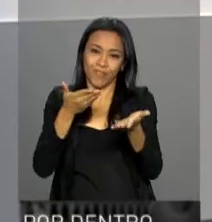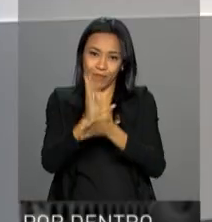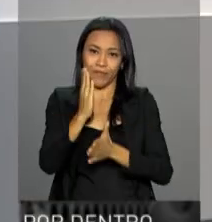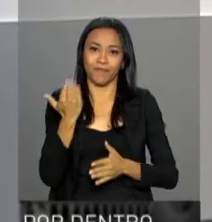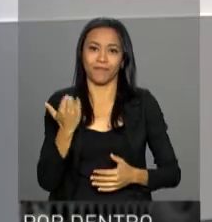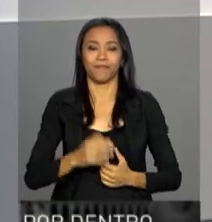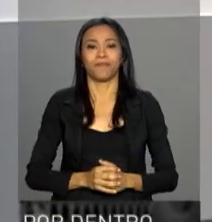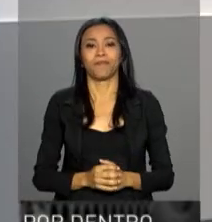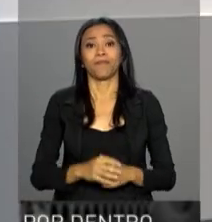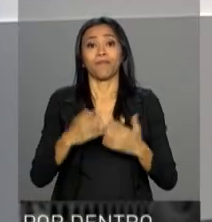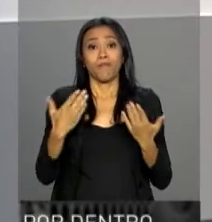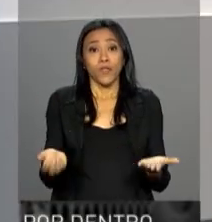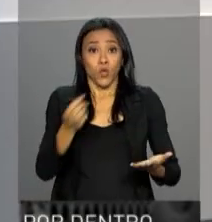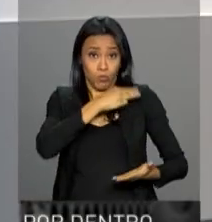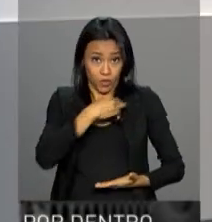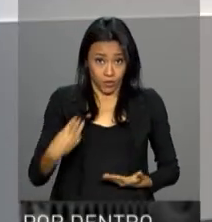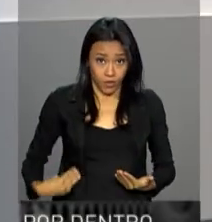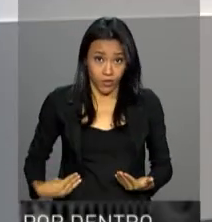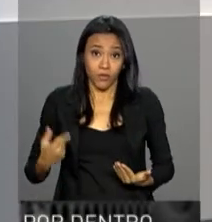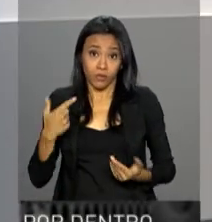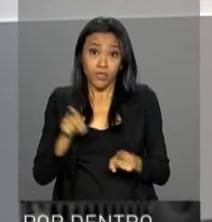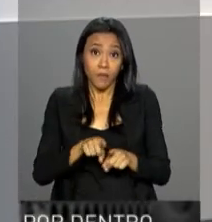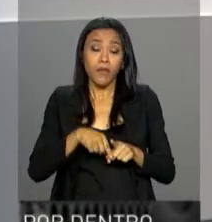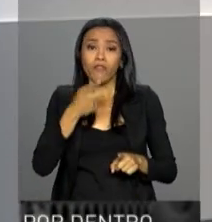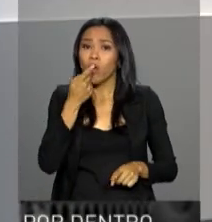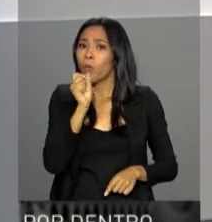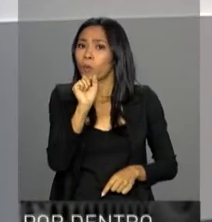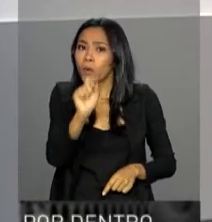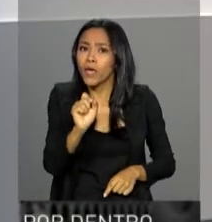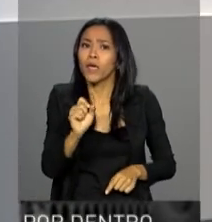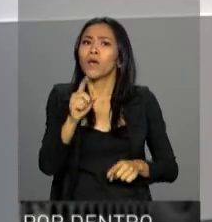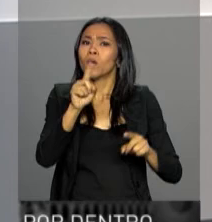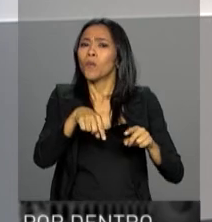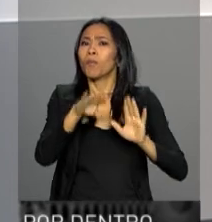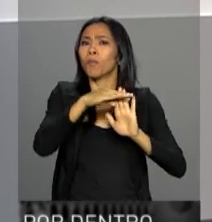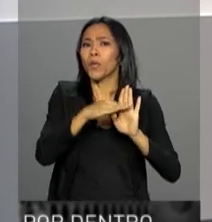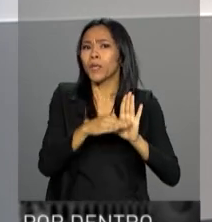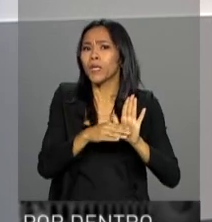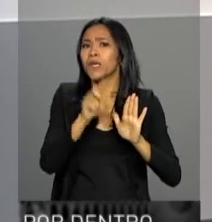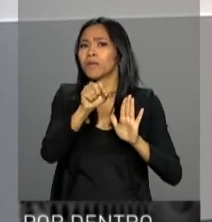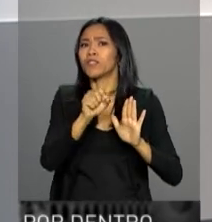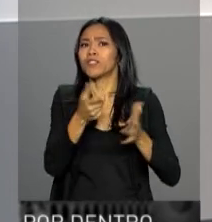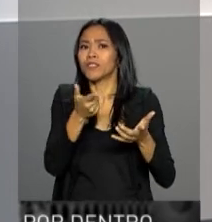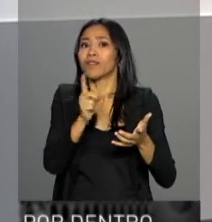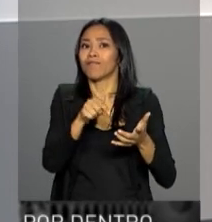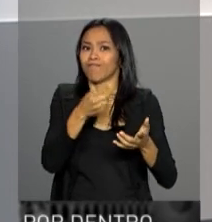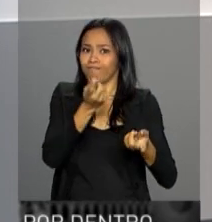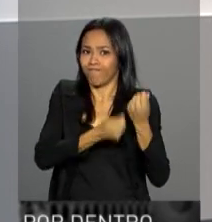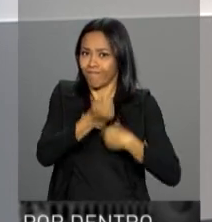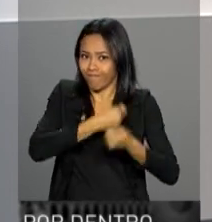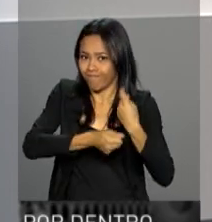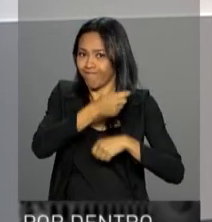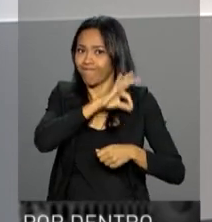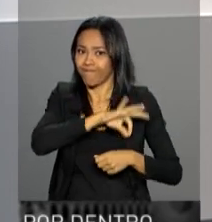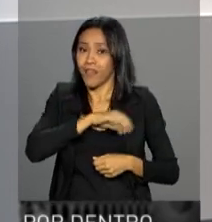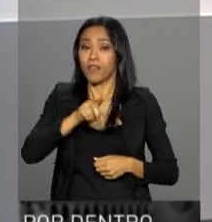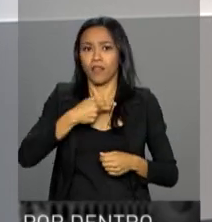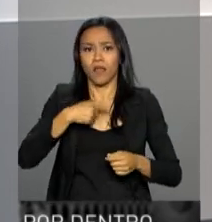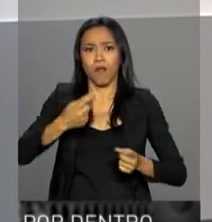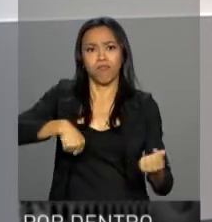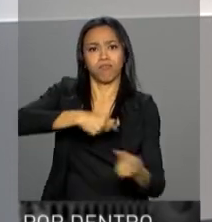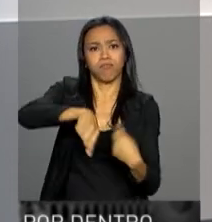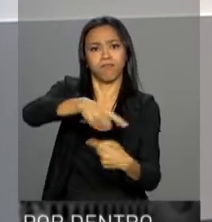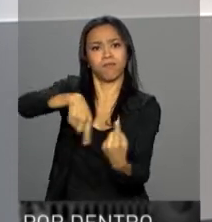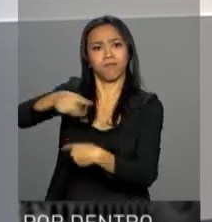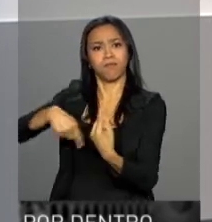o ministro ronaldo nogueira também falou sobre o projeto o programa de geração de emprego e renda que têm ajudado a movimentar a economia